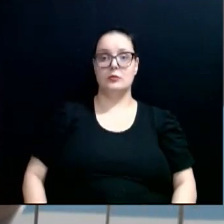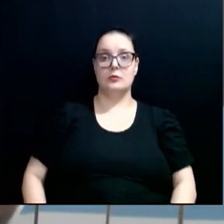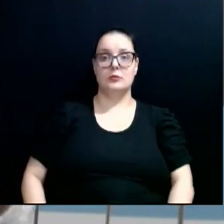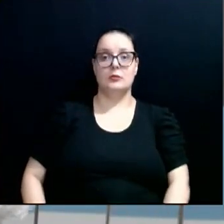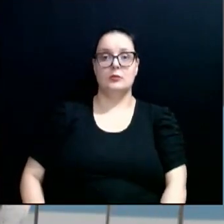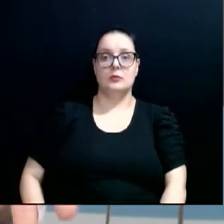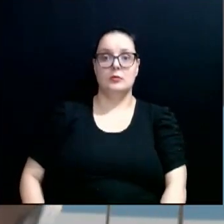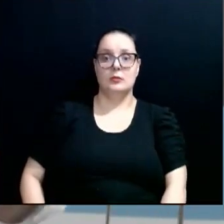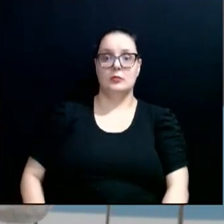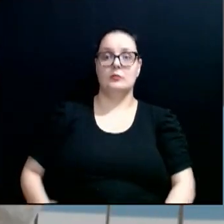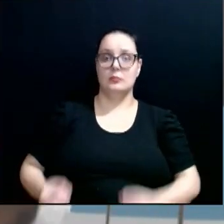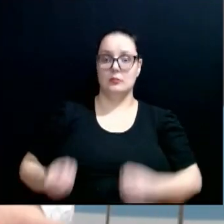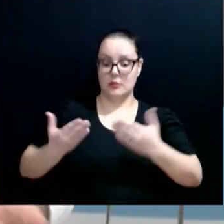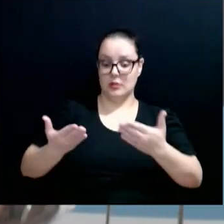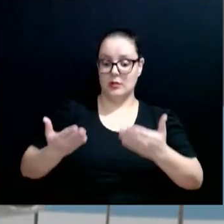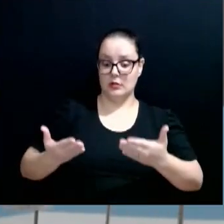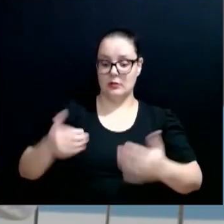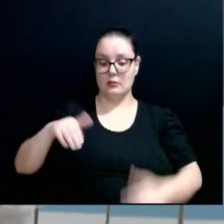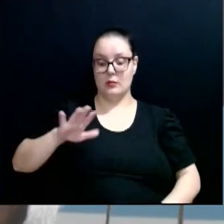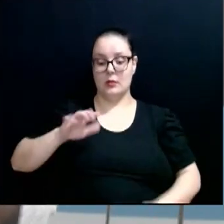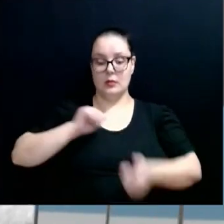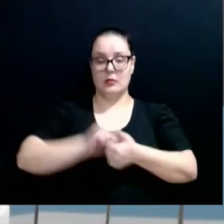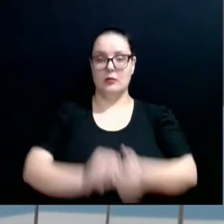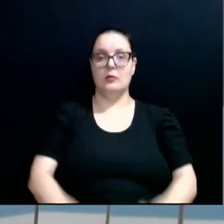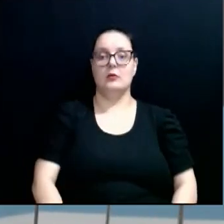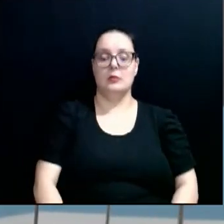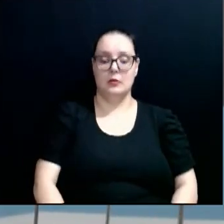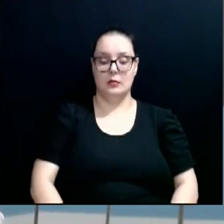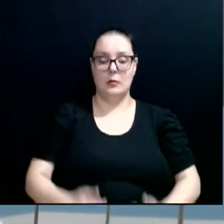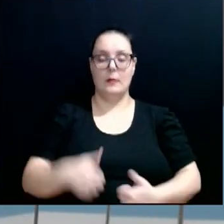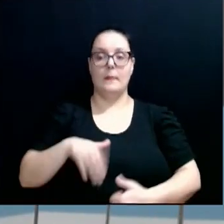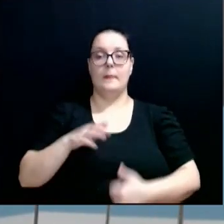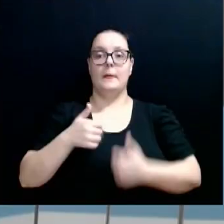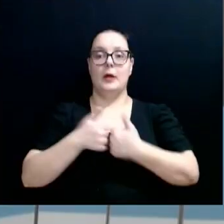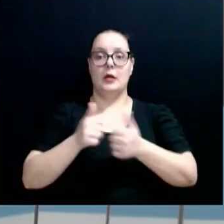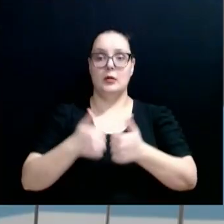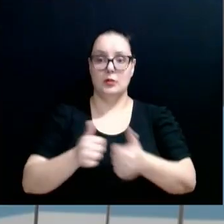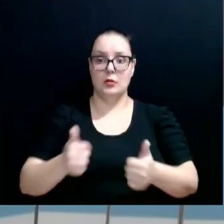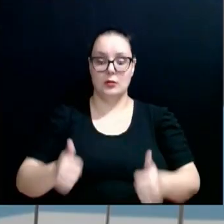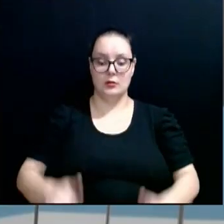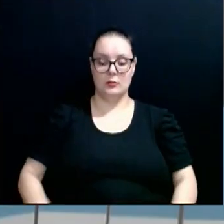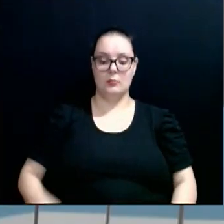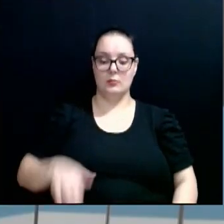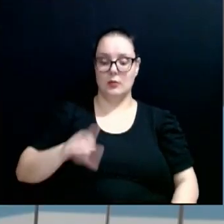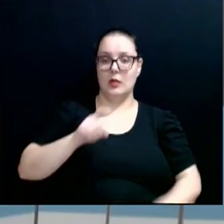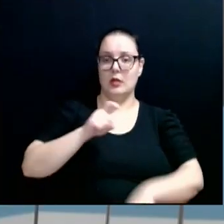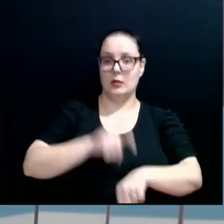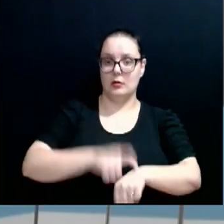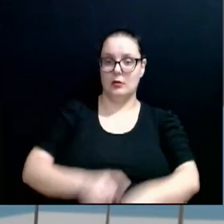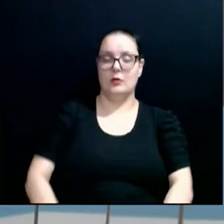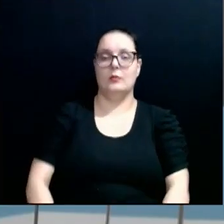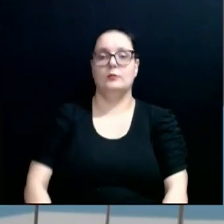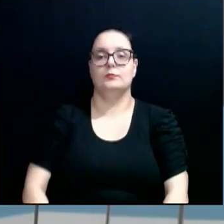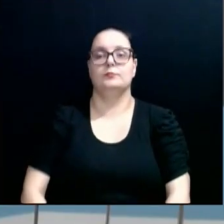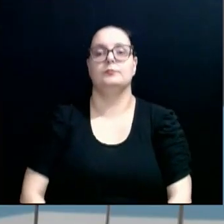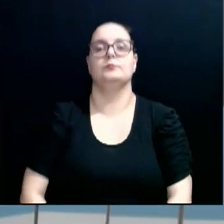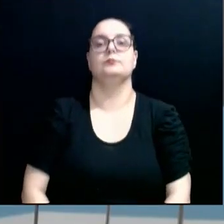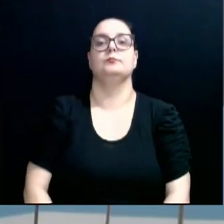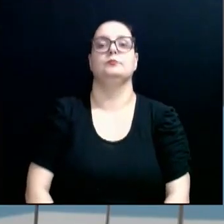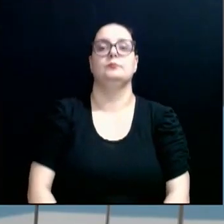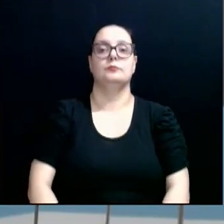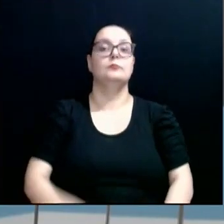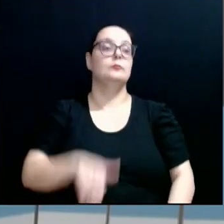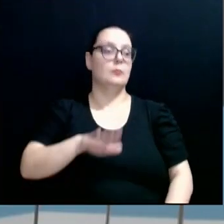qualidade, mais opções, mais ônibus, mais horários, né, para o usuário do transporte público.